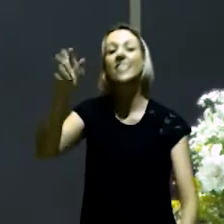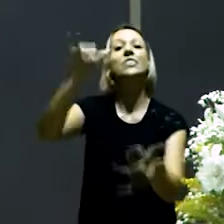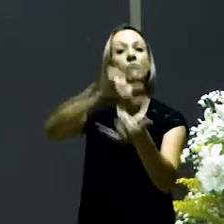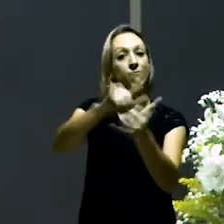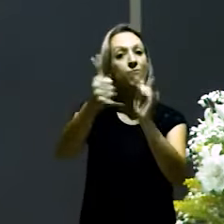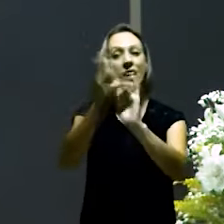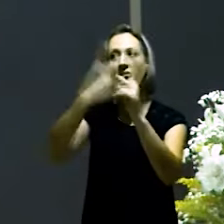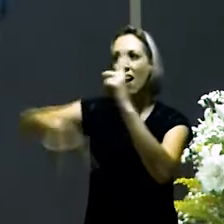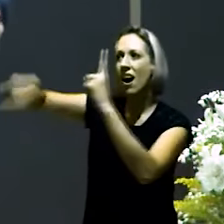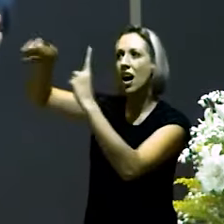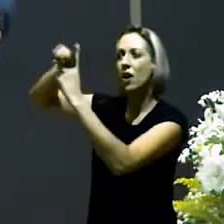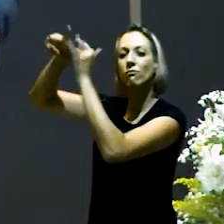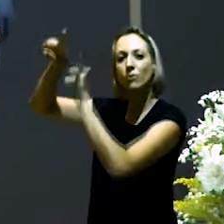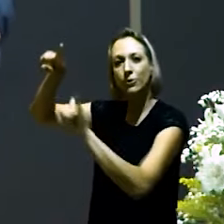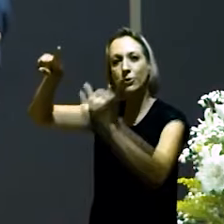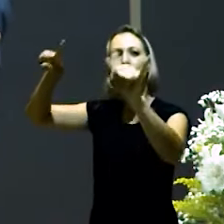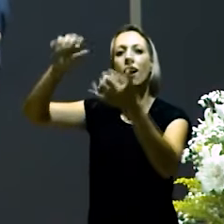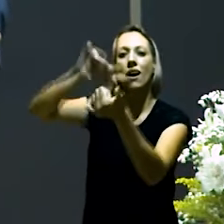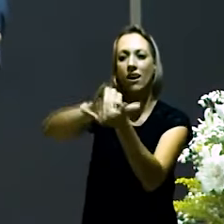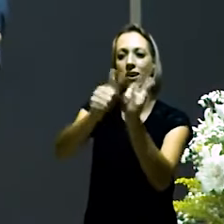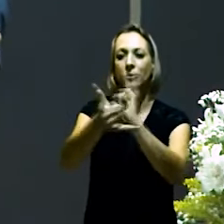perdão para você.